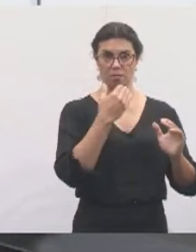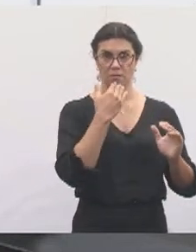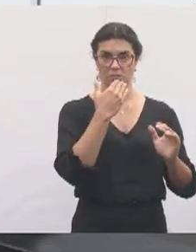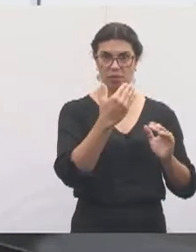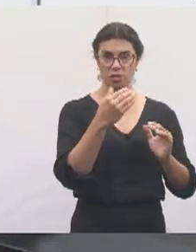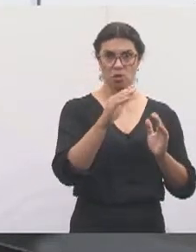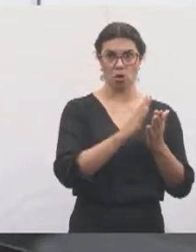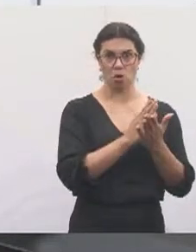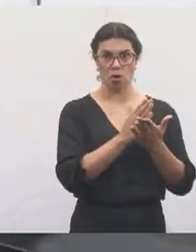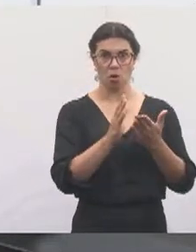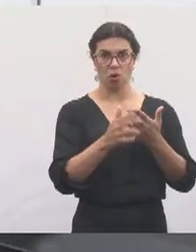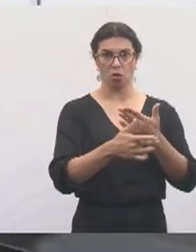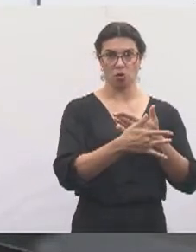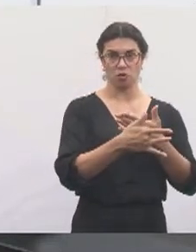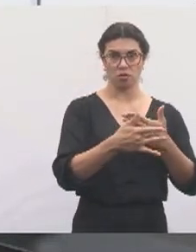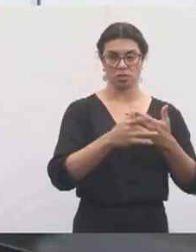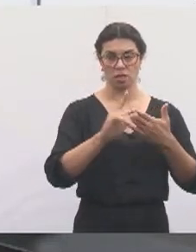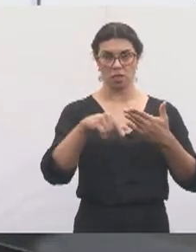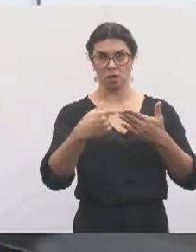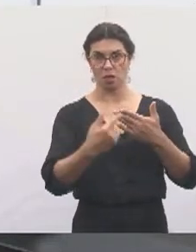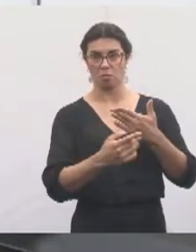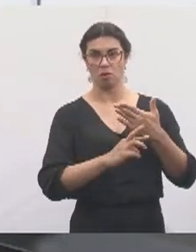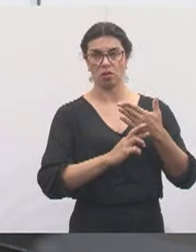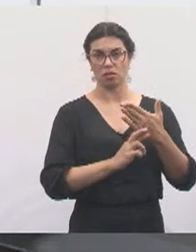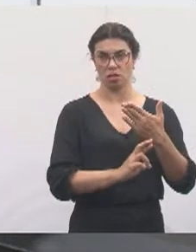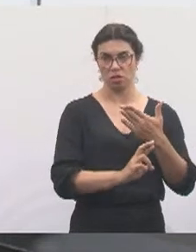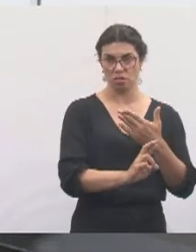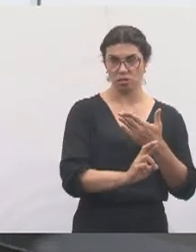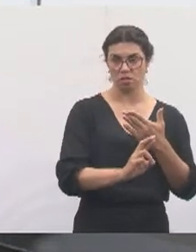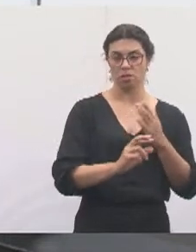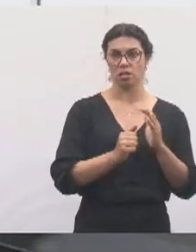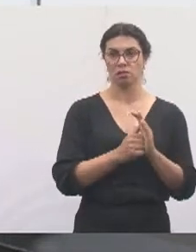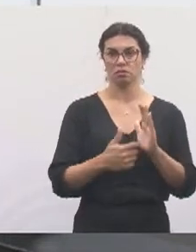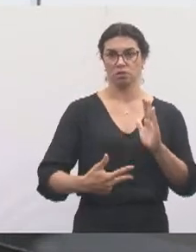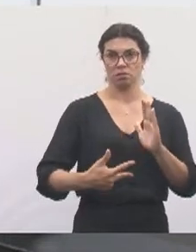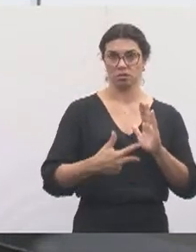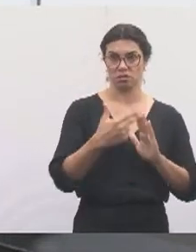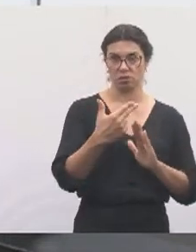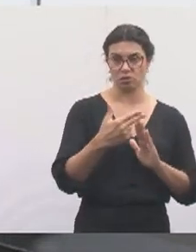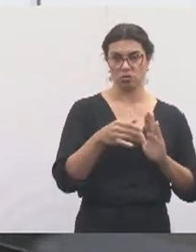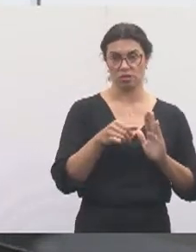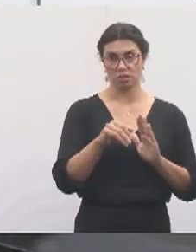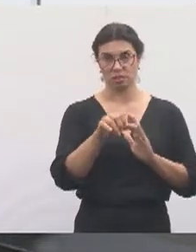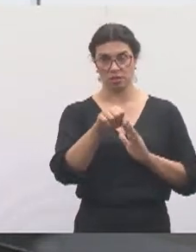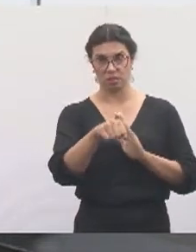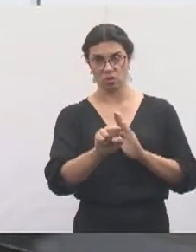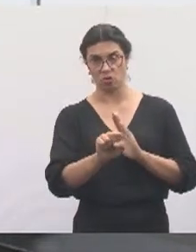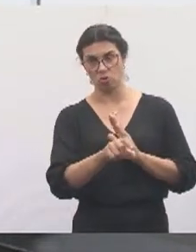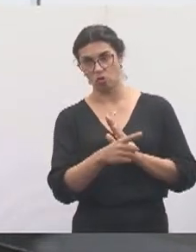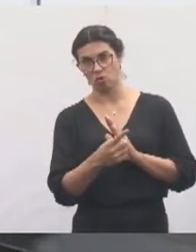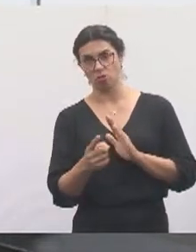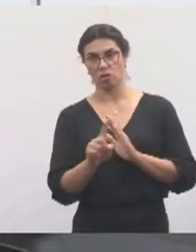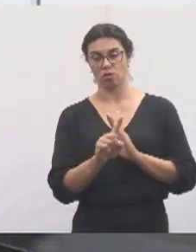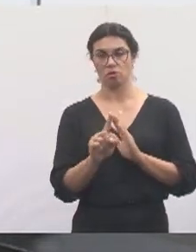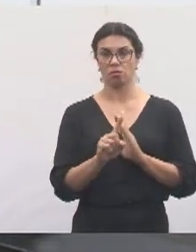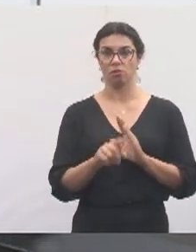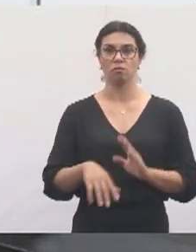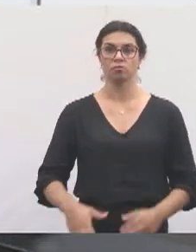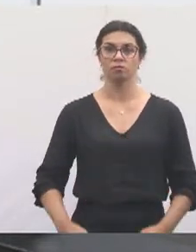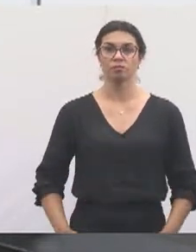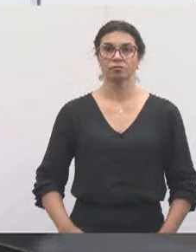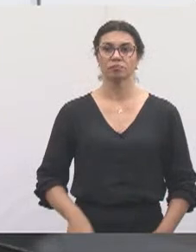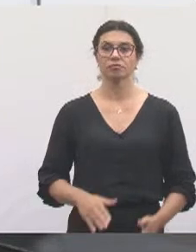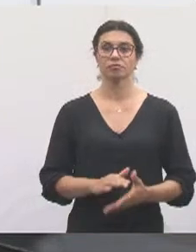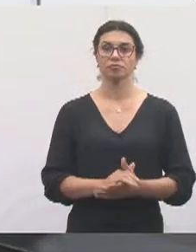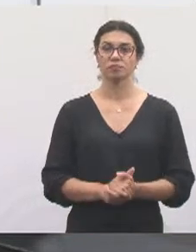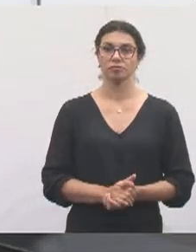exame após o resultado desses exames a indicação para cirurgia é de cataratas ou não